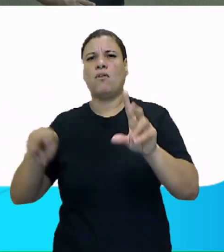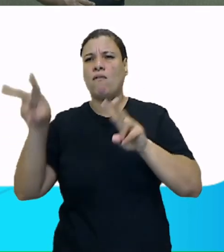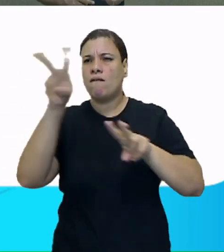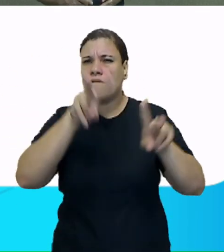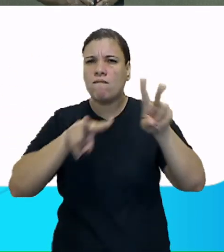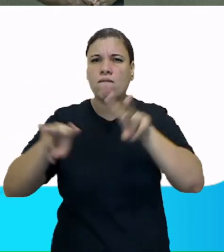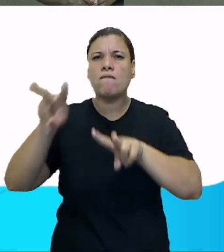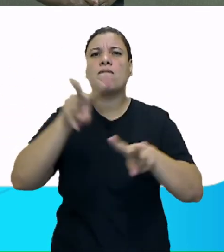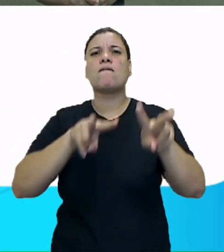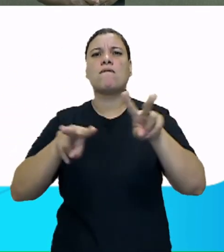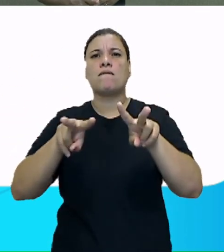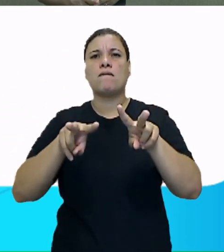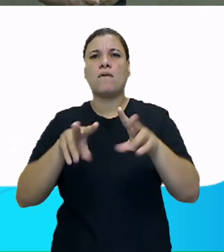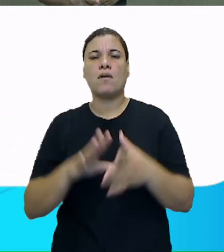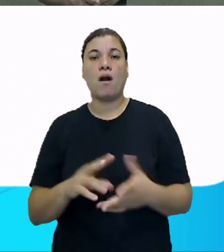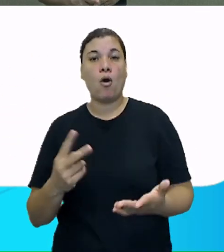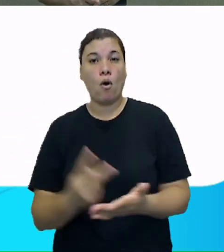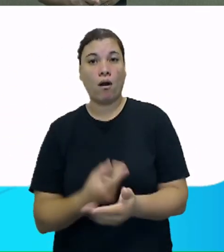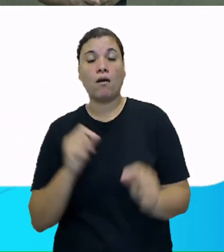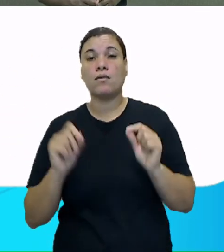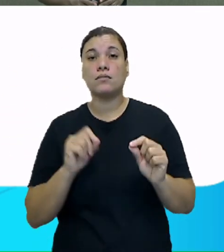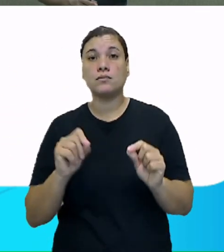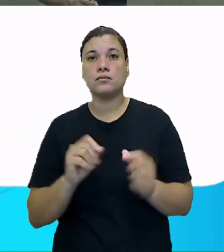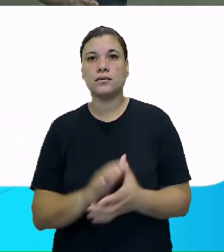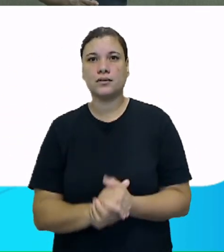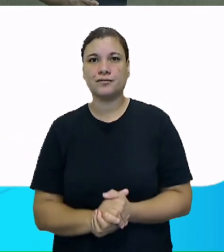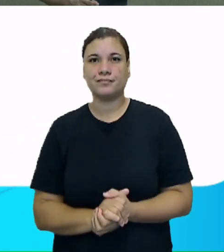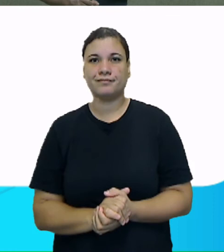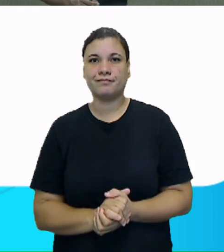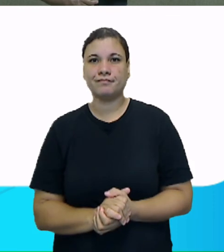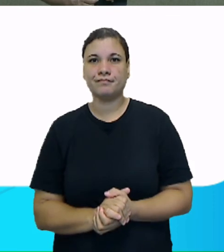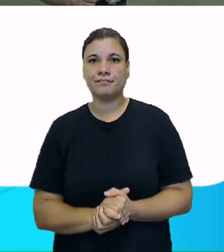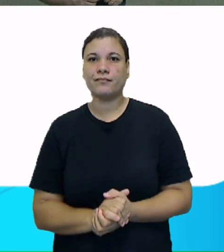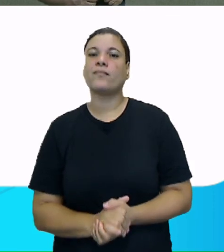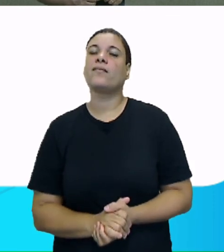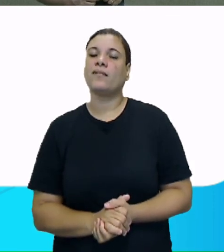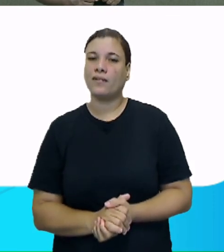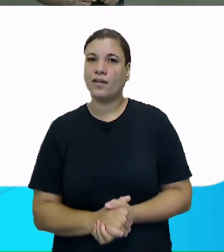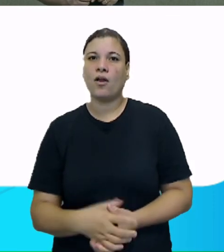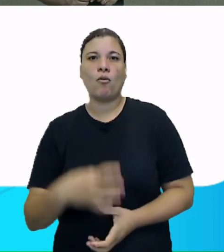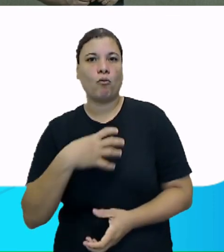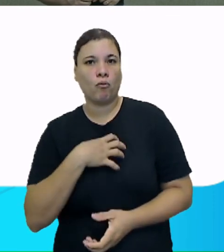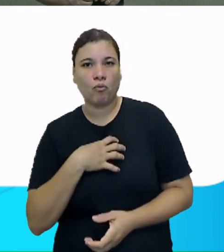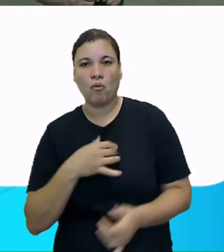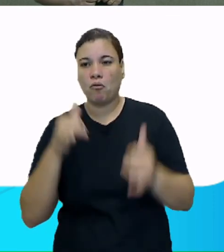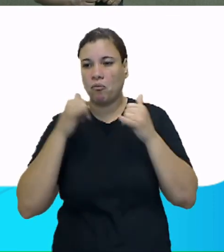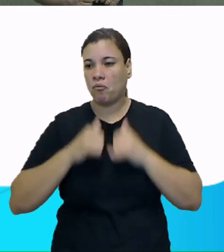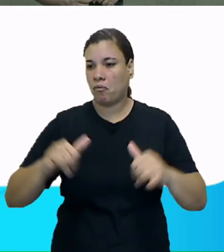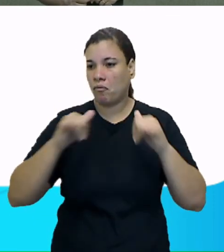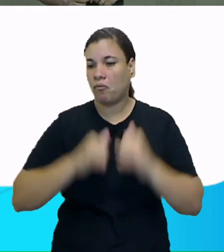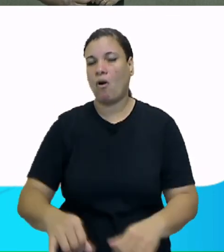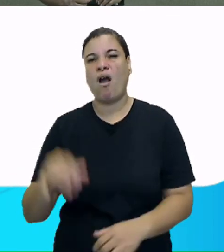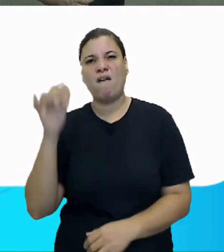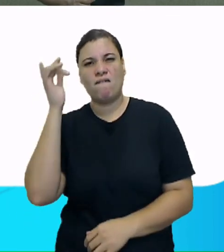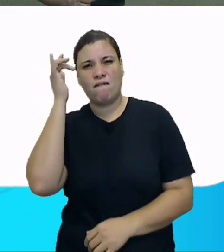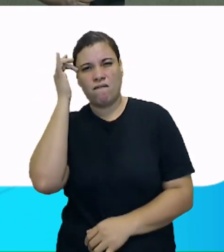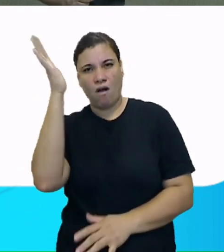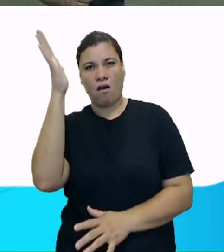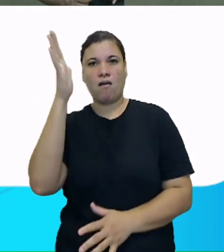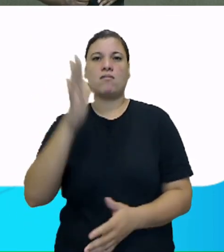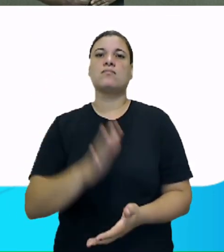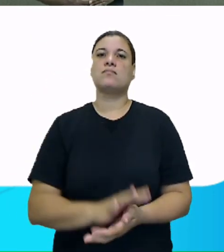a infografia se tornou, sem dúvidas, a melhor maneira de tratar informações. Por volta de